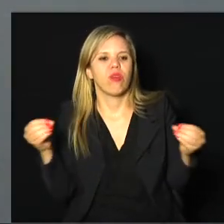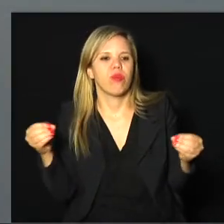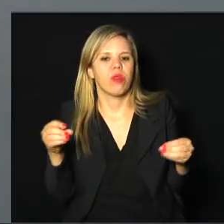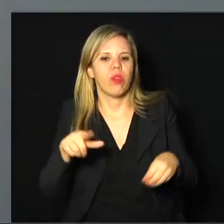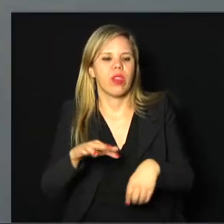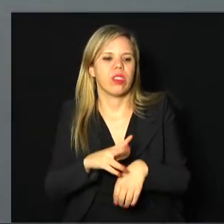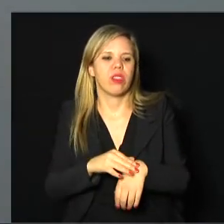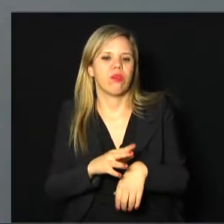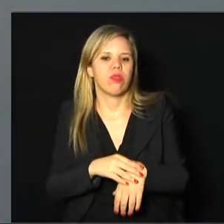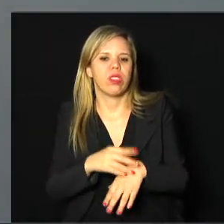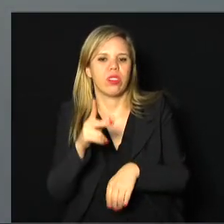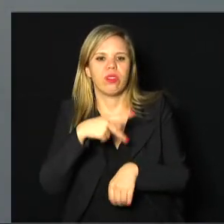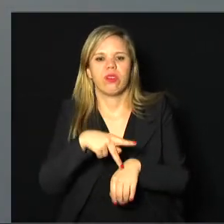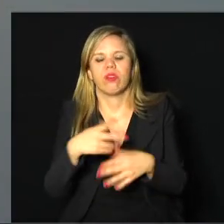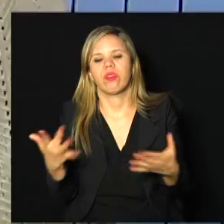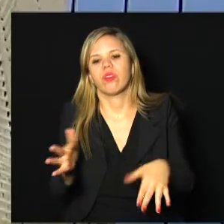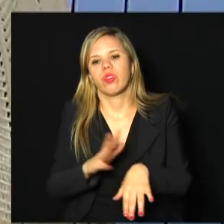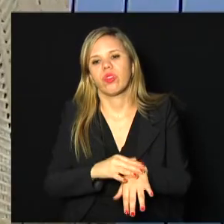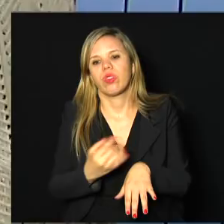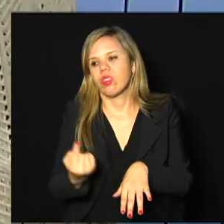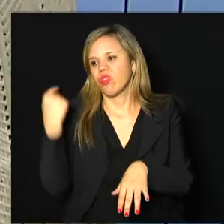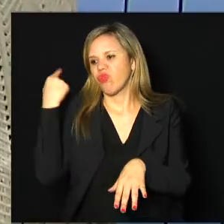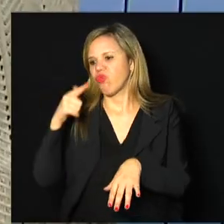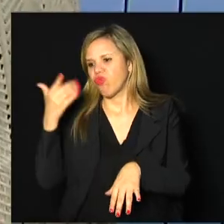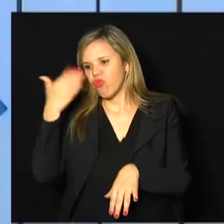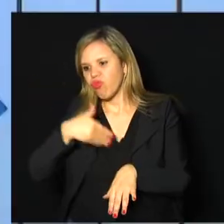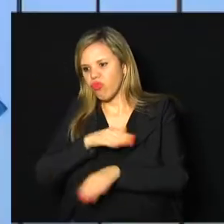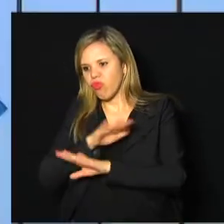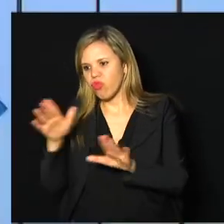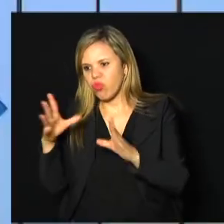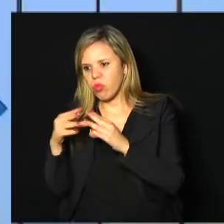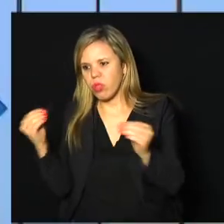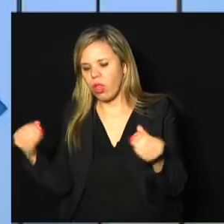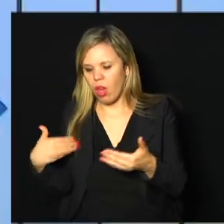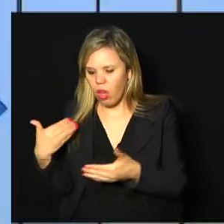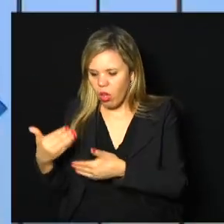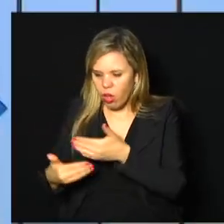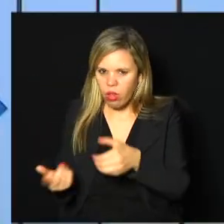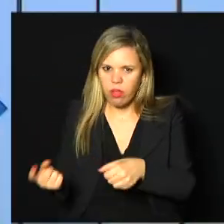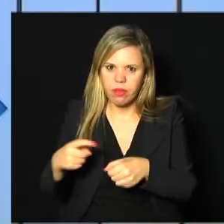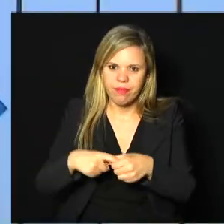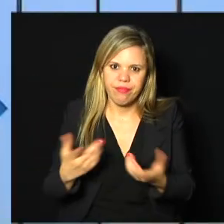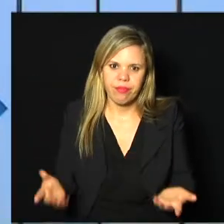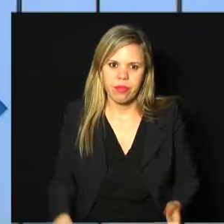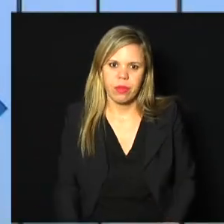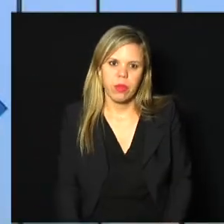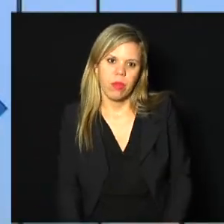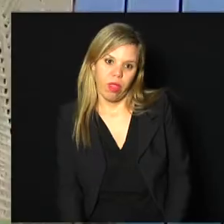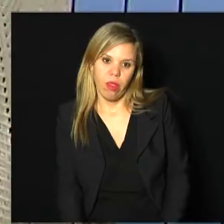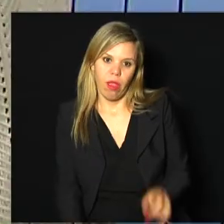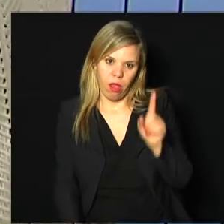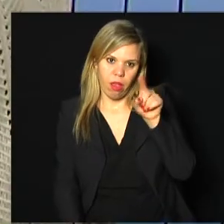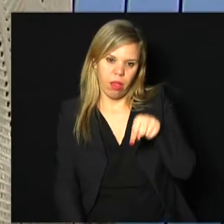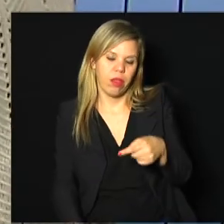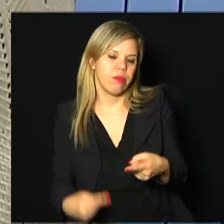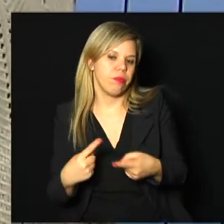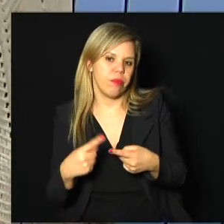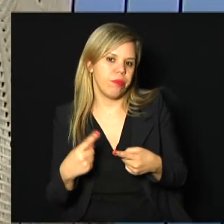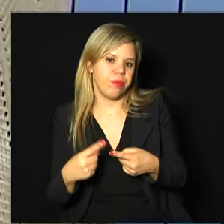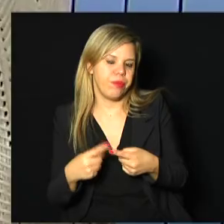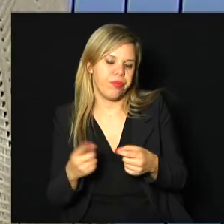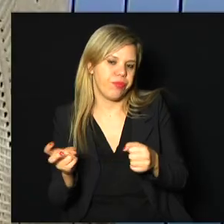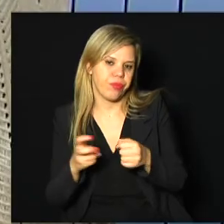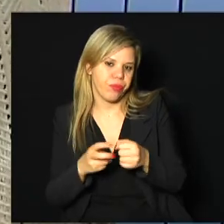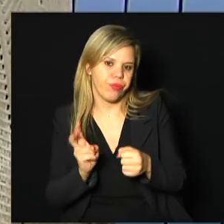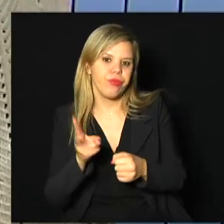sarampo no país. E quer dizer que doenças que a gente não ouvia falar mais estão voltando. Isso. E por quê?